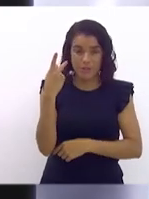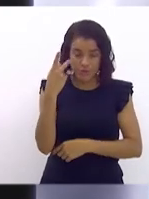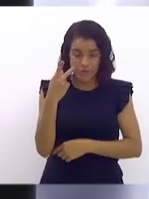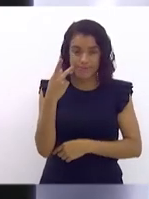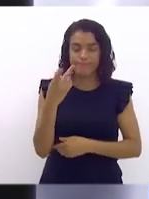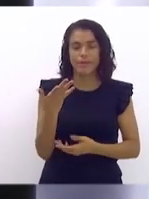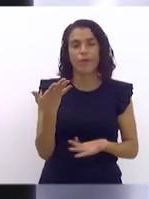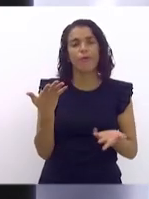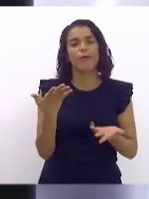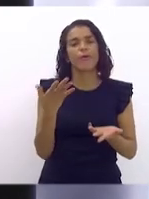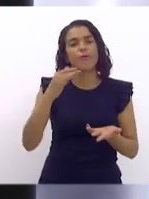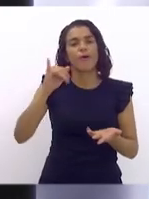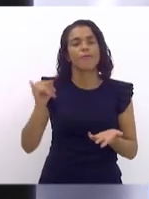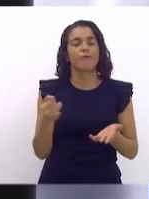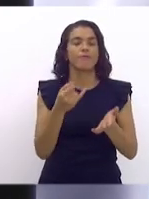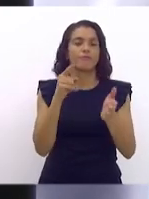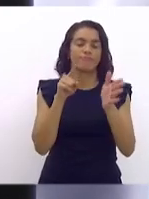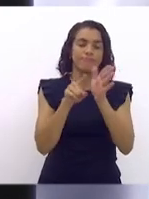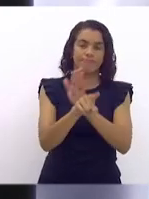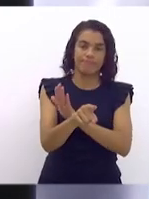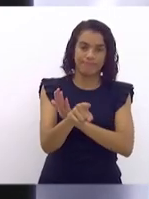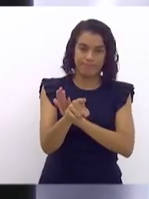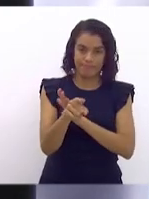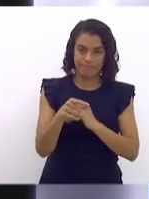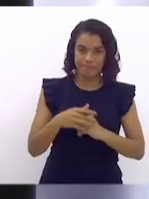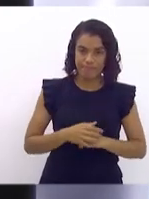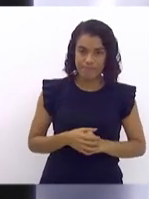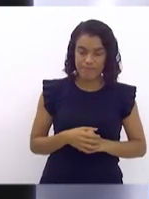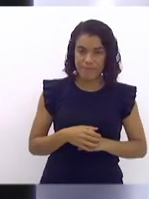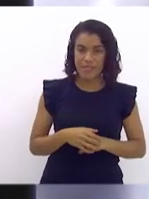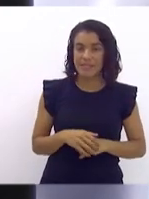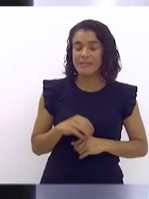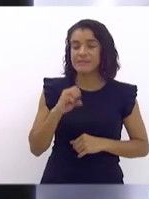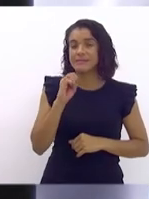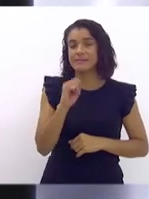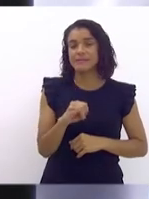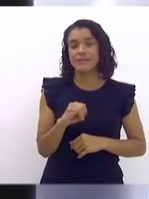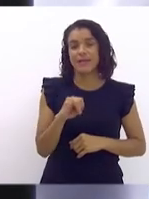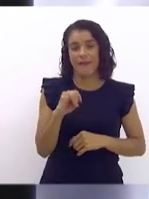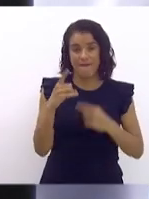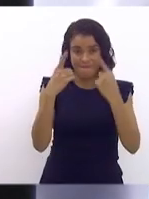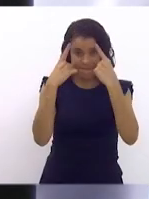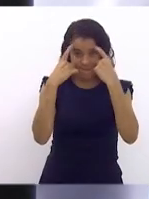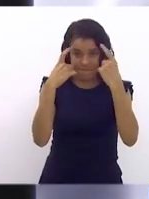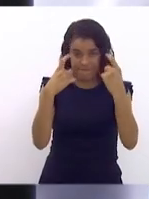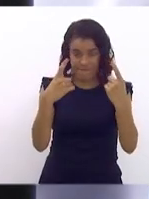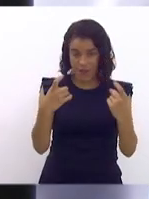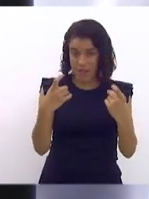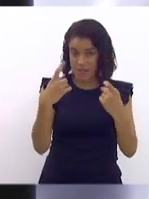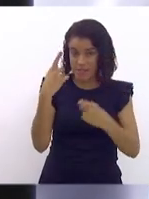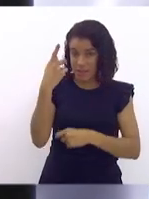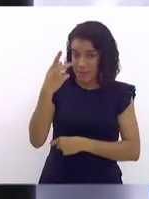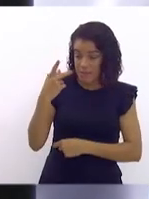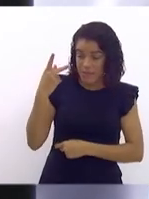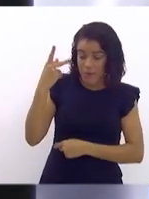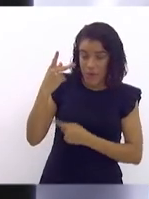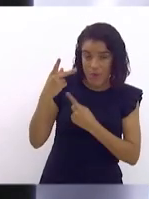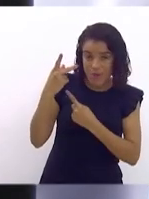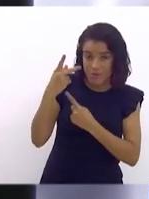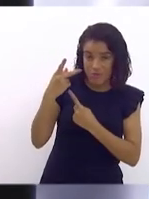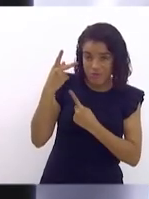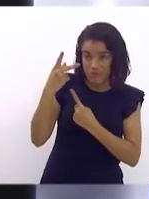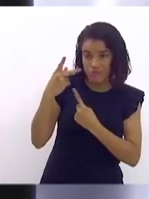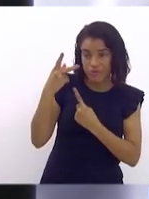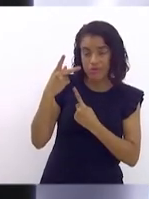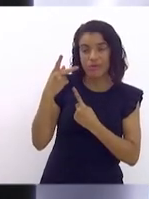Então, a minha pergunta passa exatamente por isso. Se a questão da violência política ela está